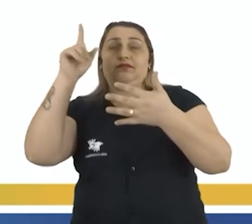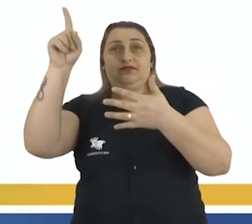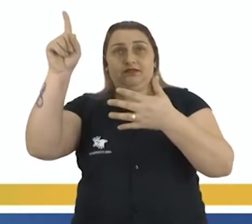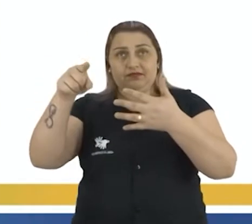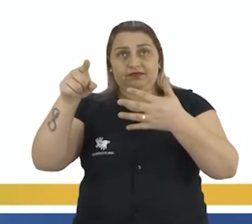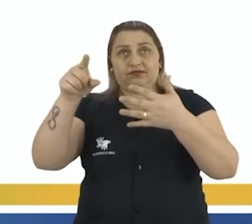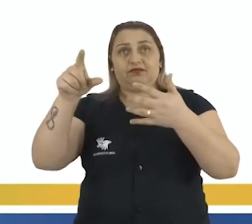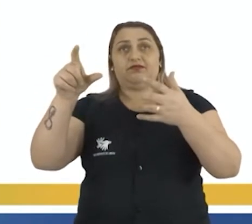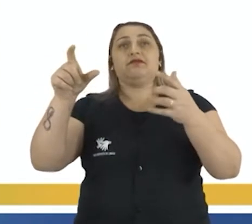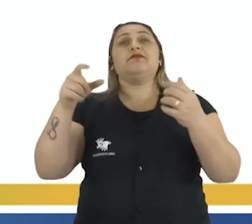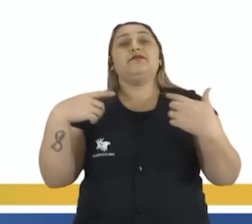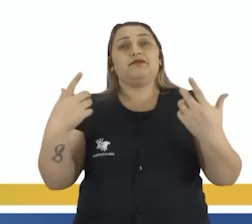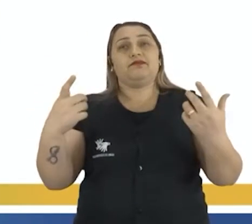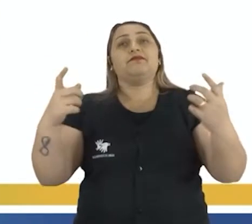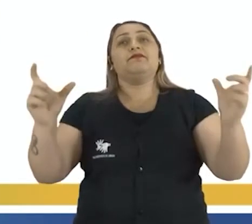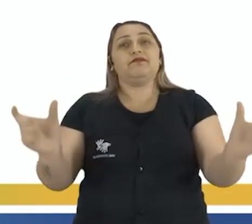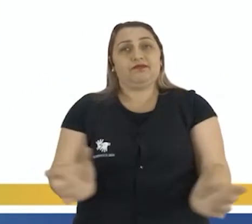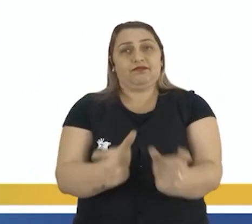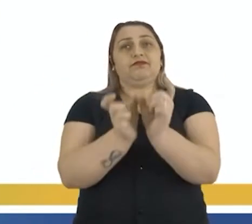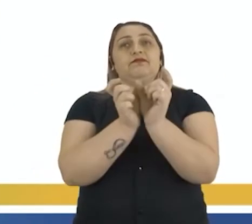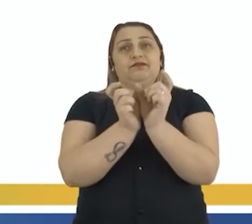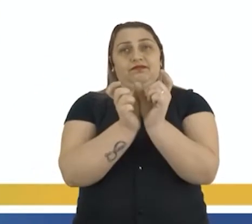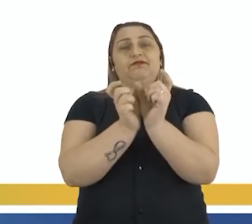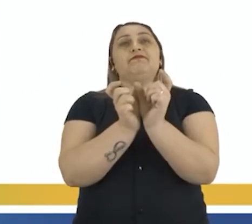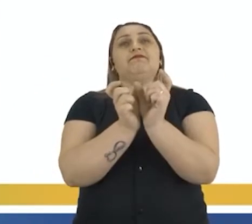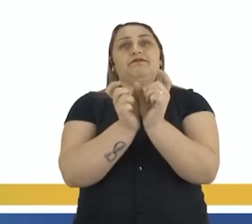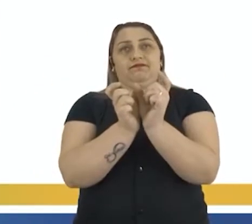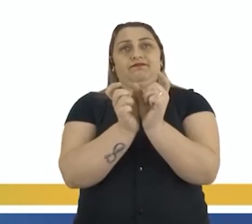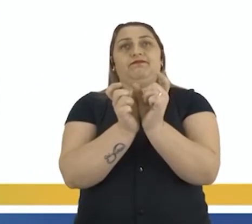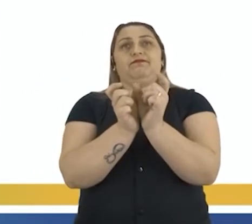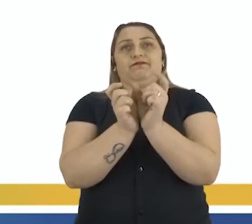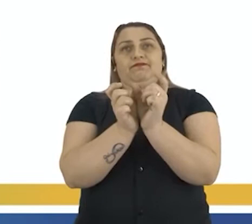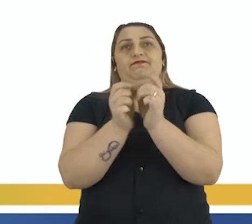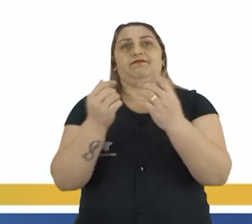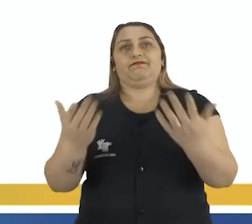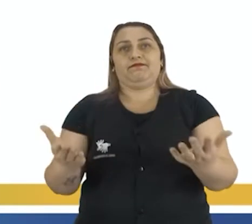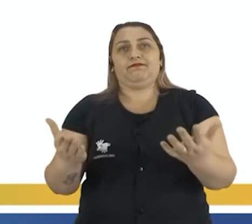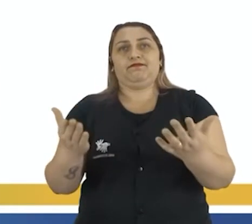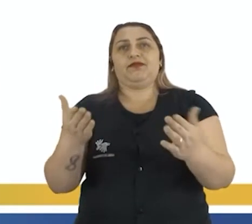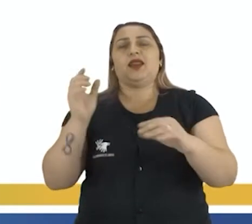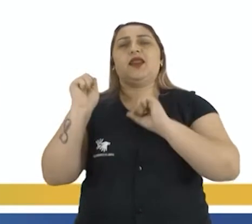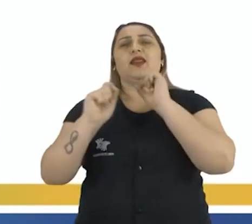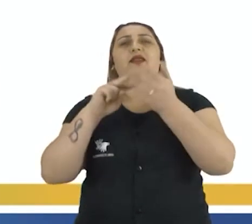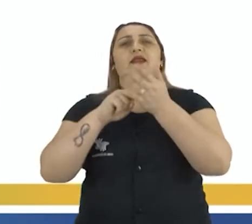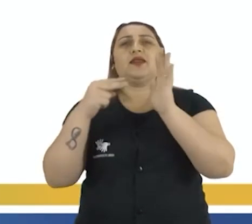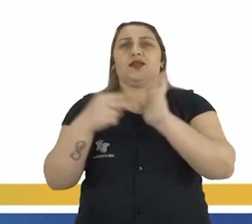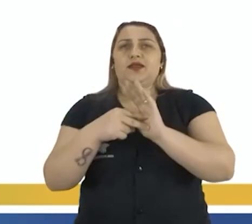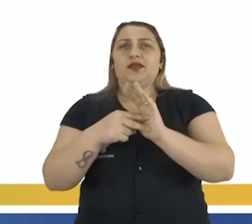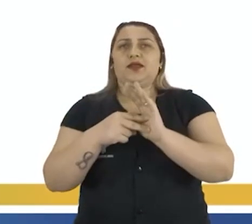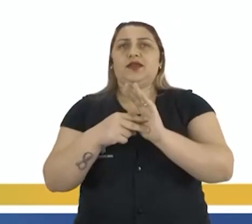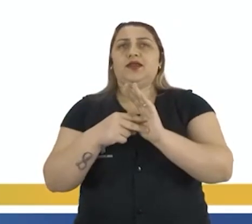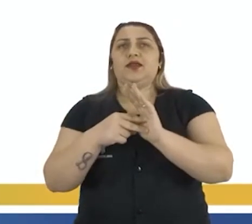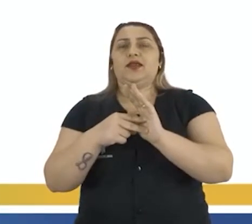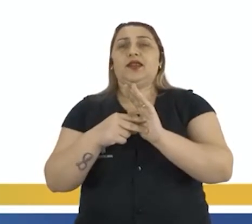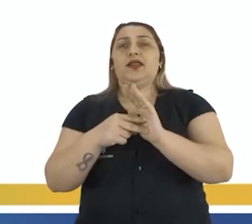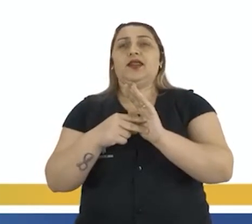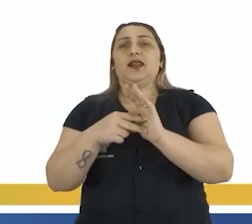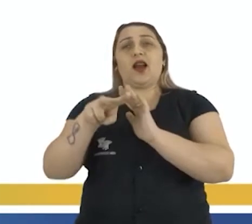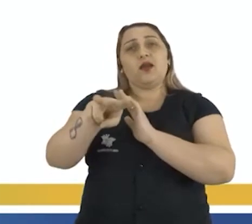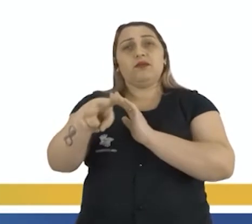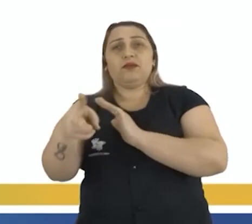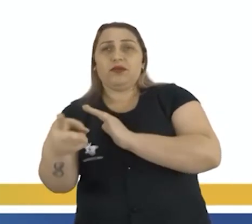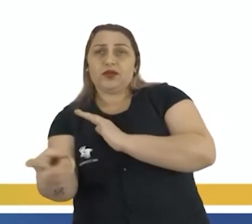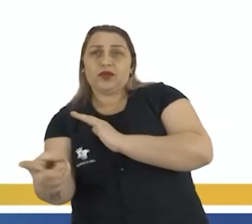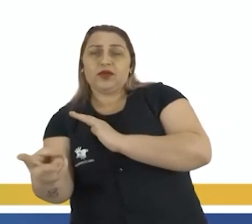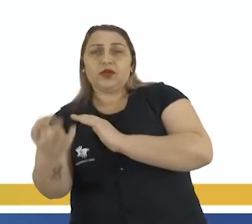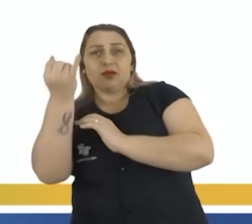acento agudo é uma conjunção coordenada adversativa, que indica justamente a